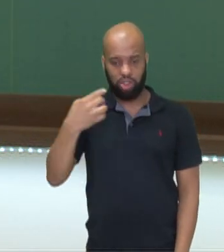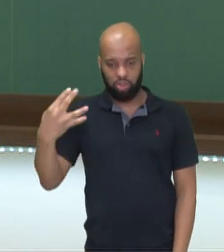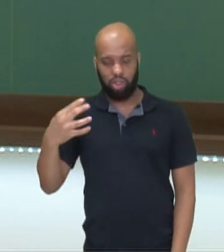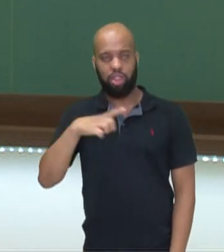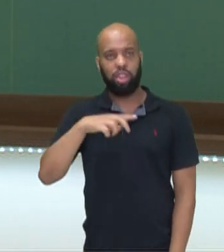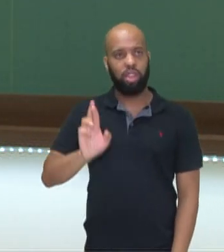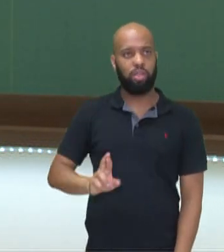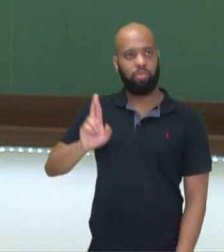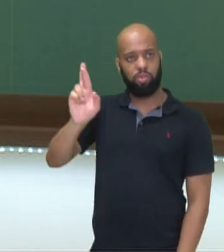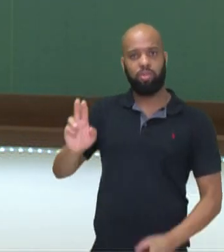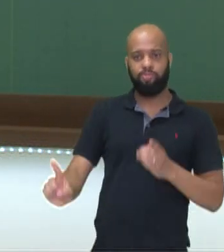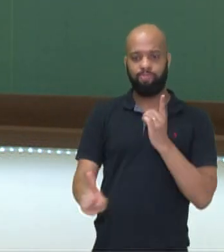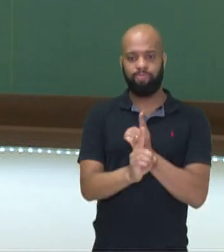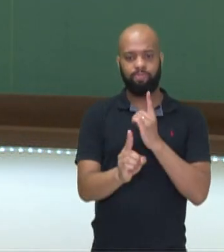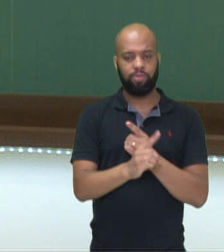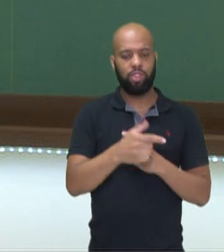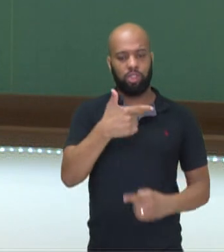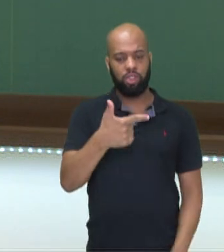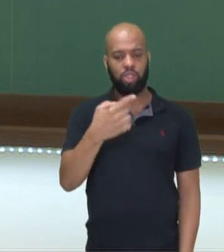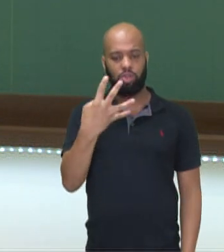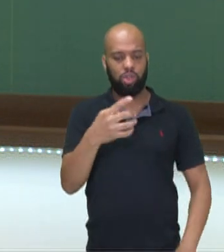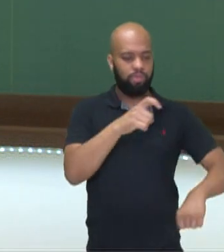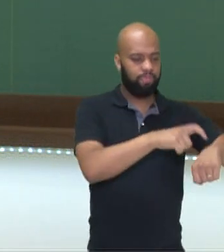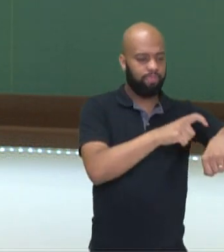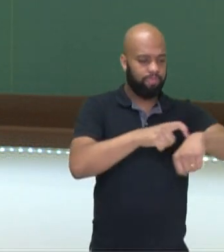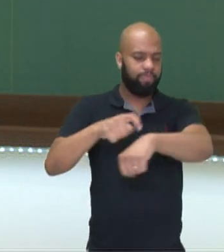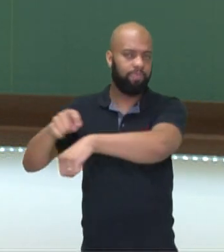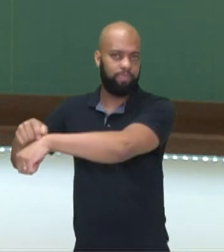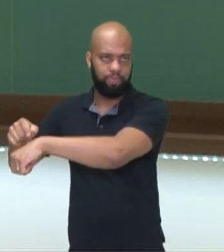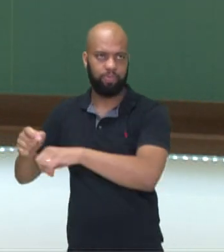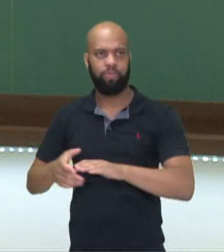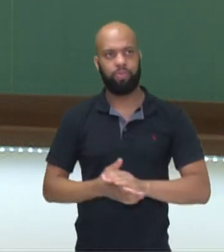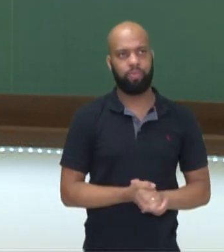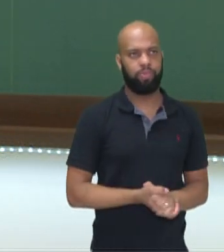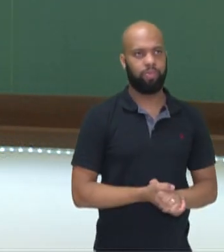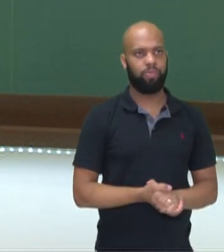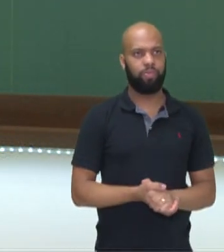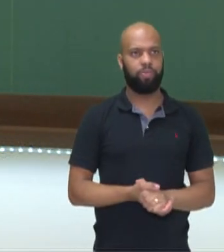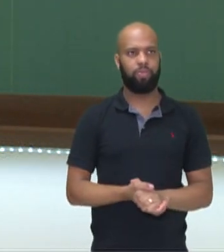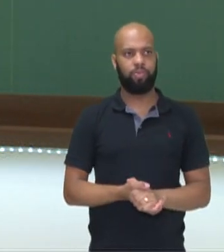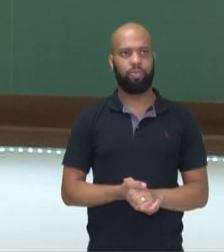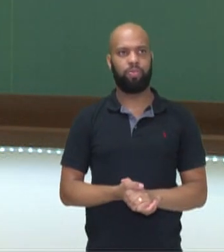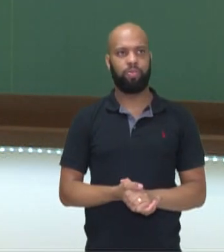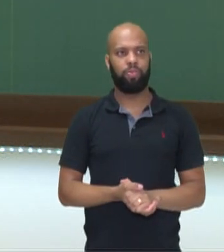nossa representação encontramos 24 fusos horários, um para cada hora.